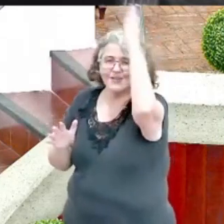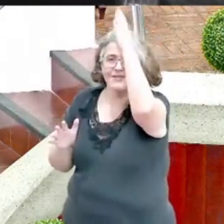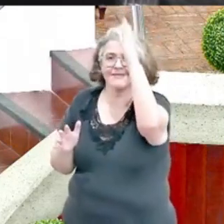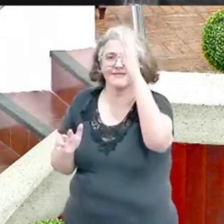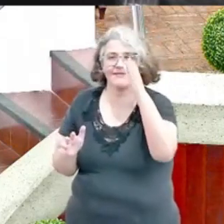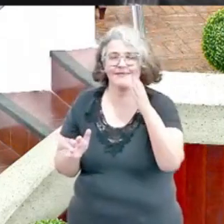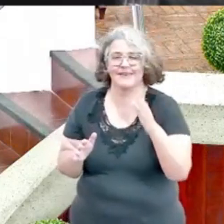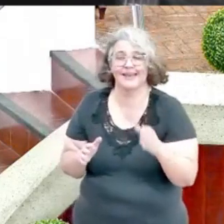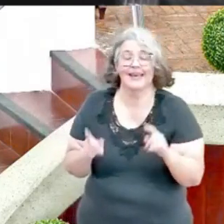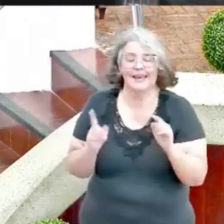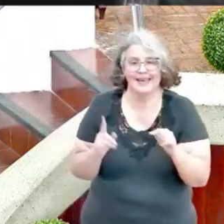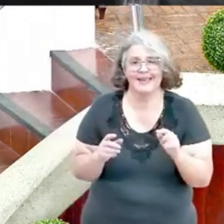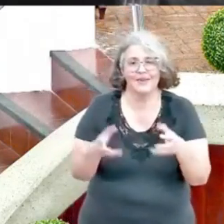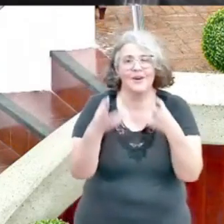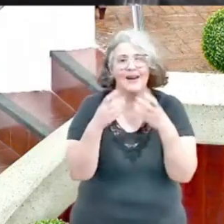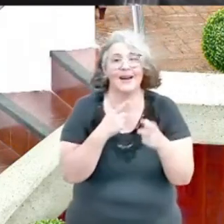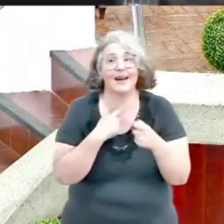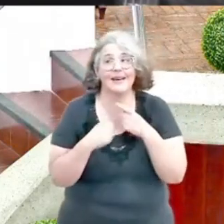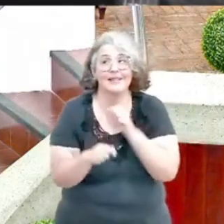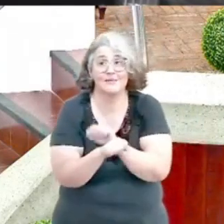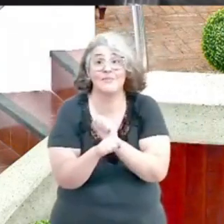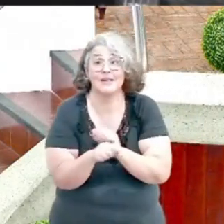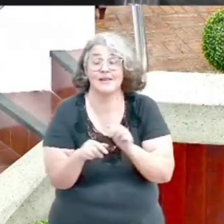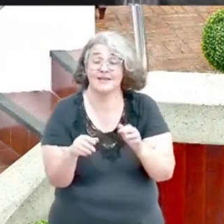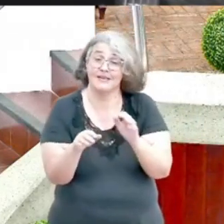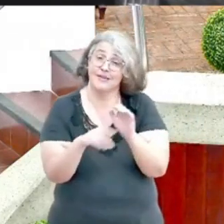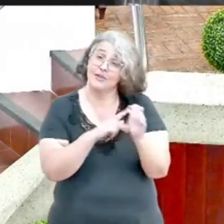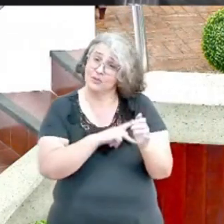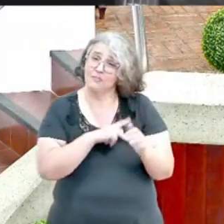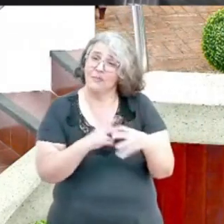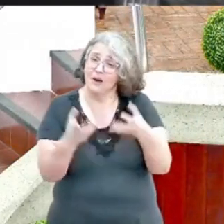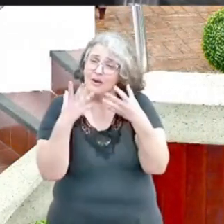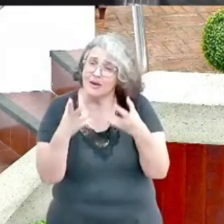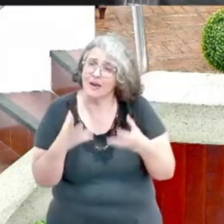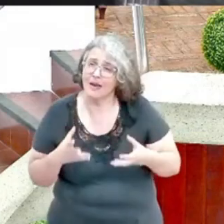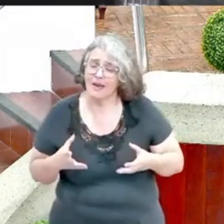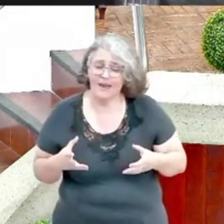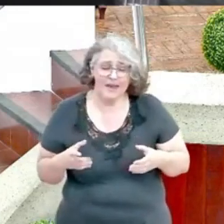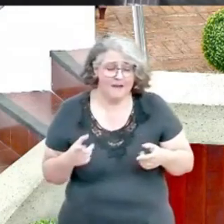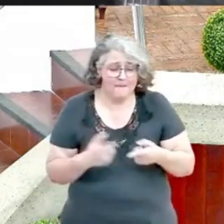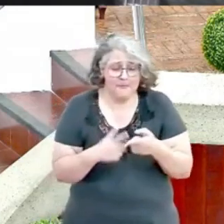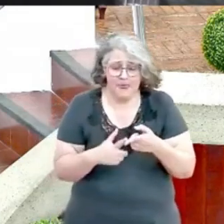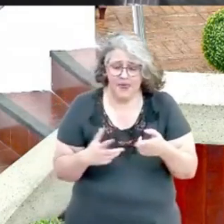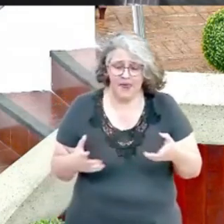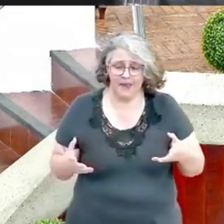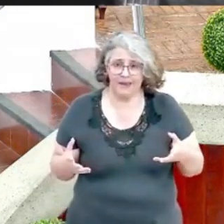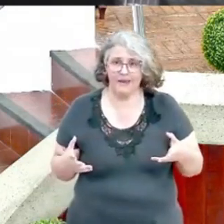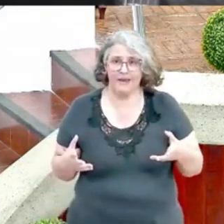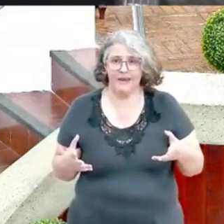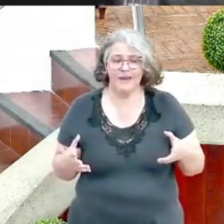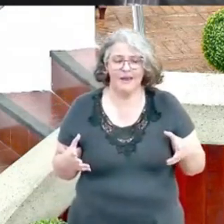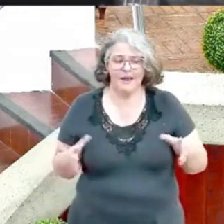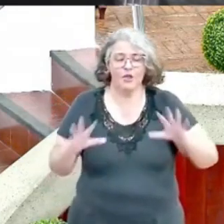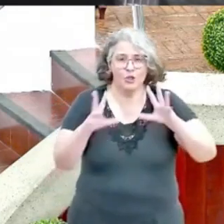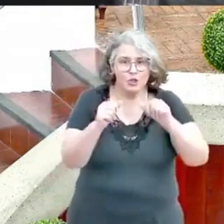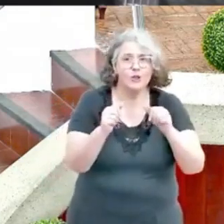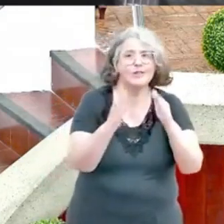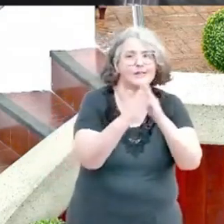último dia ele estaria diante da presença do Senhor e apresentaria ao Senhor as igrejas que ele